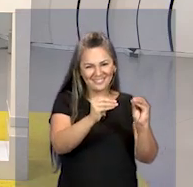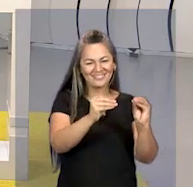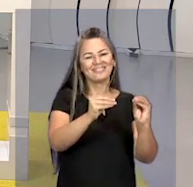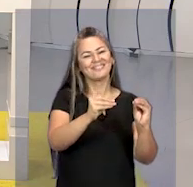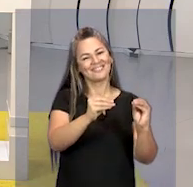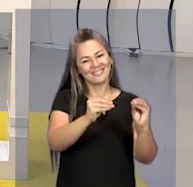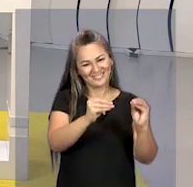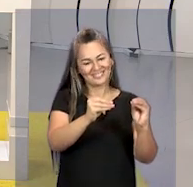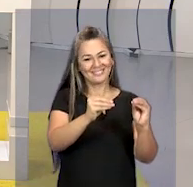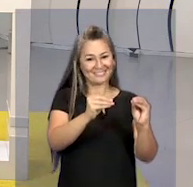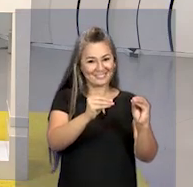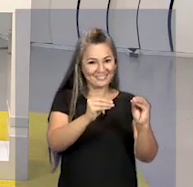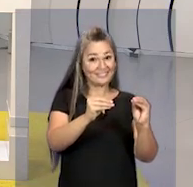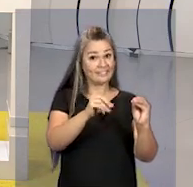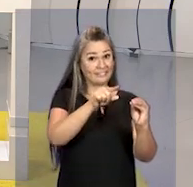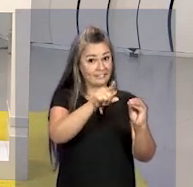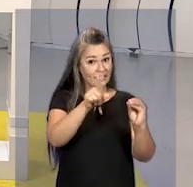conseguir